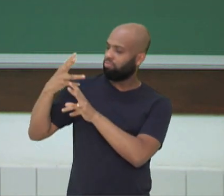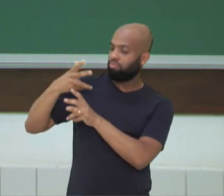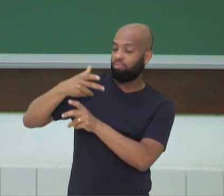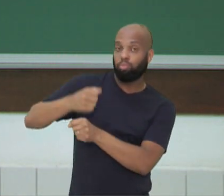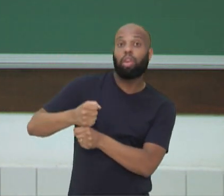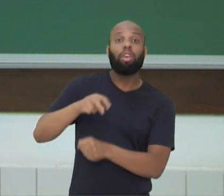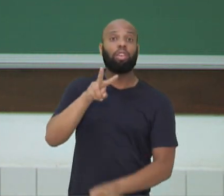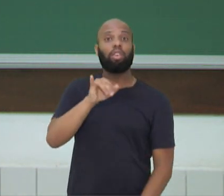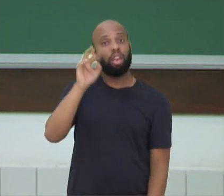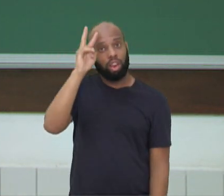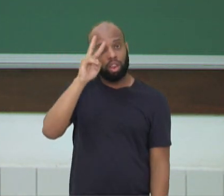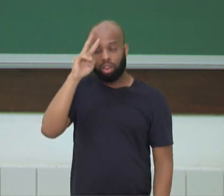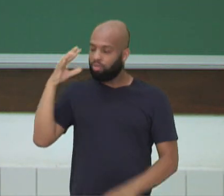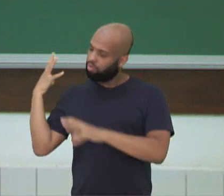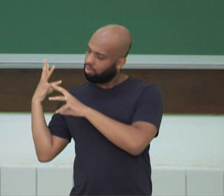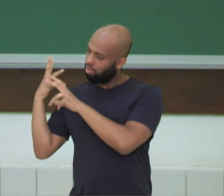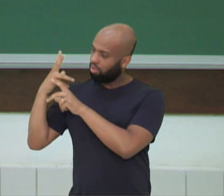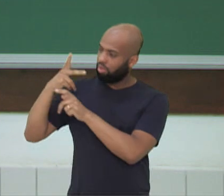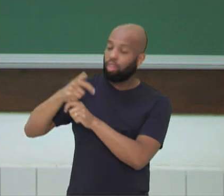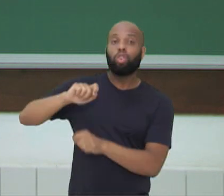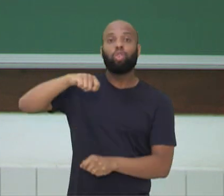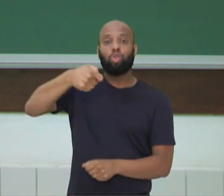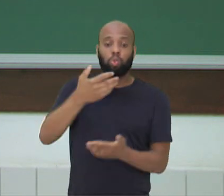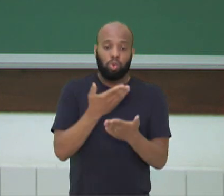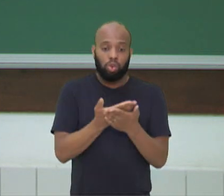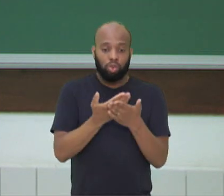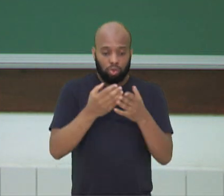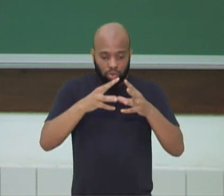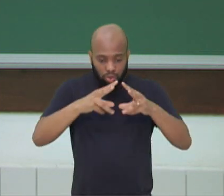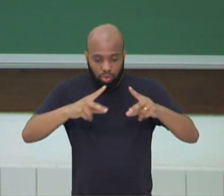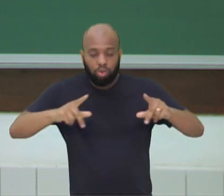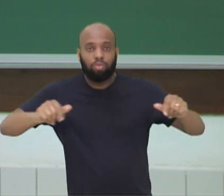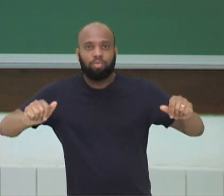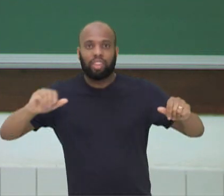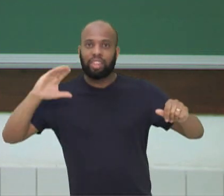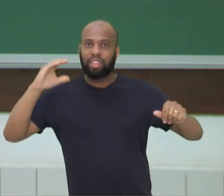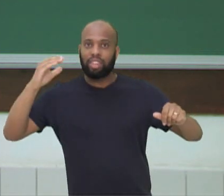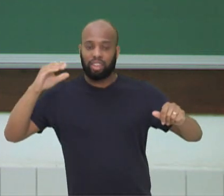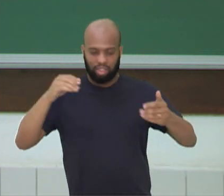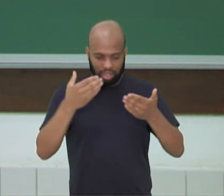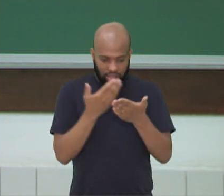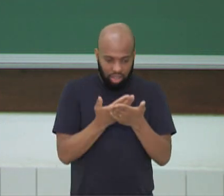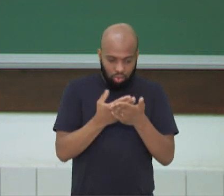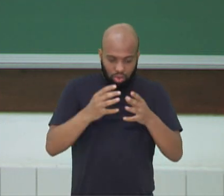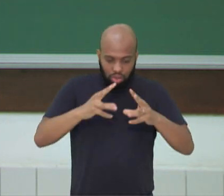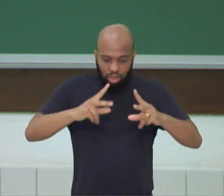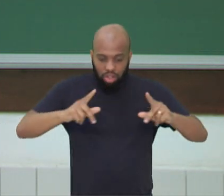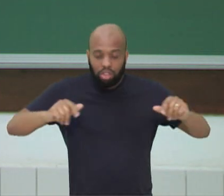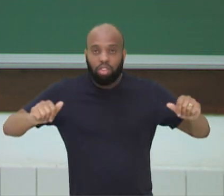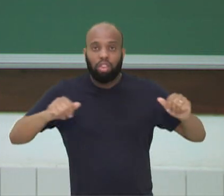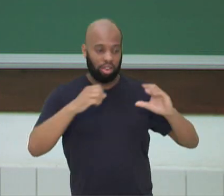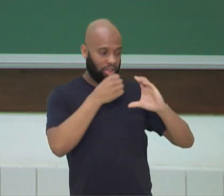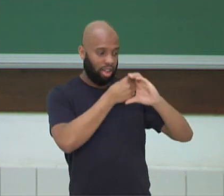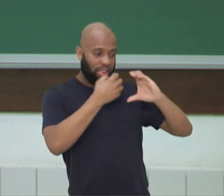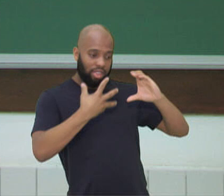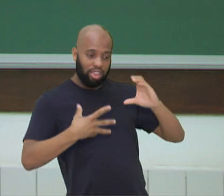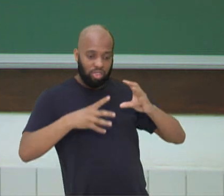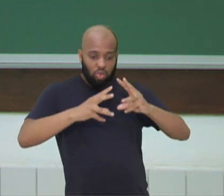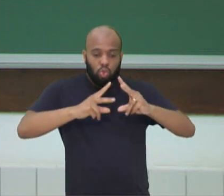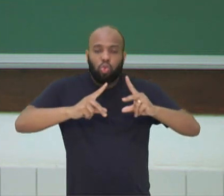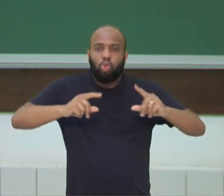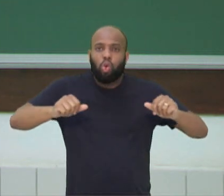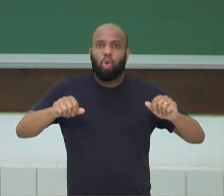vamos relembrar sobre a litosfera, que é uma outra ciência que estuda o solo, as características do solo,